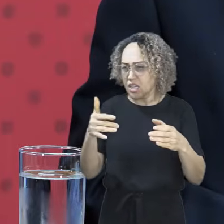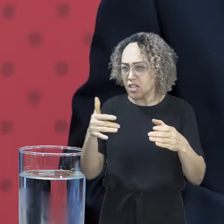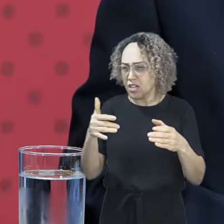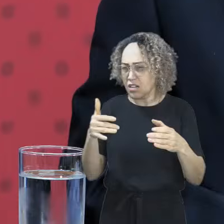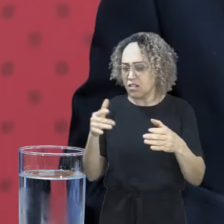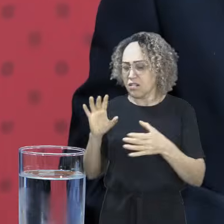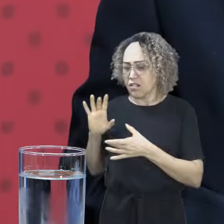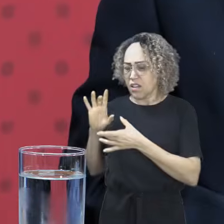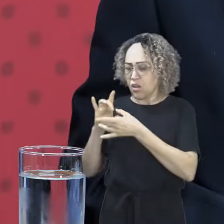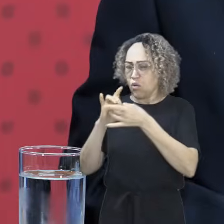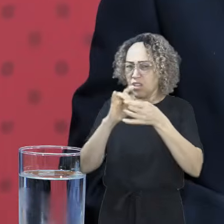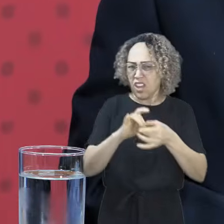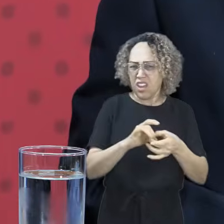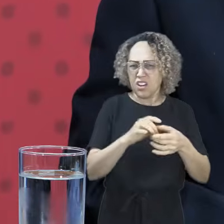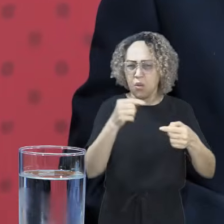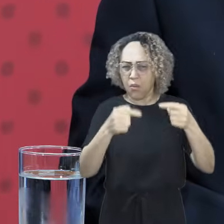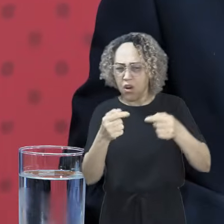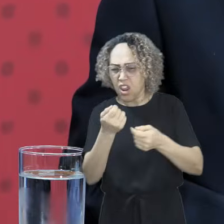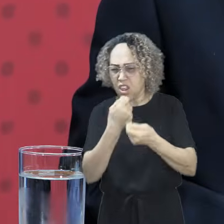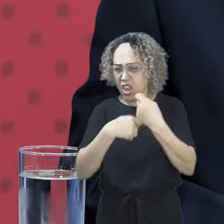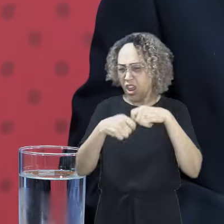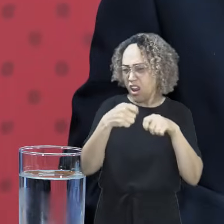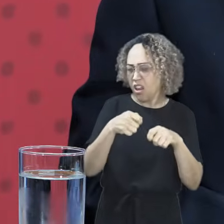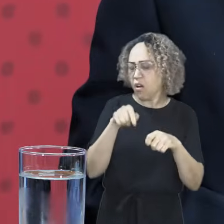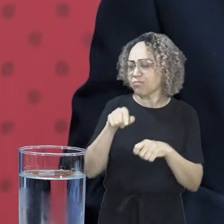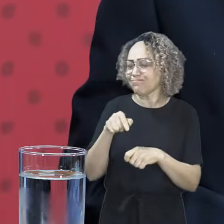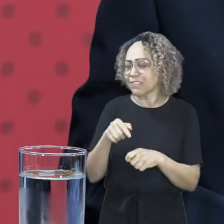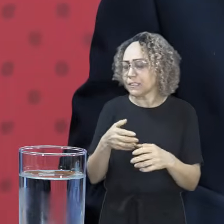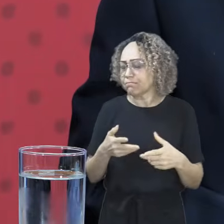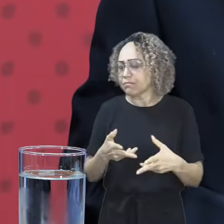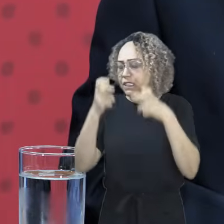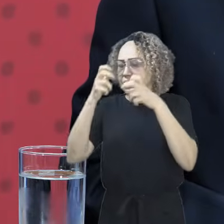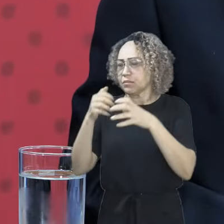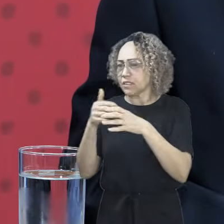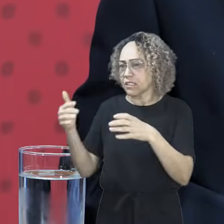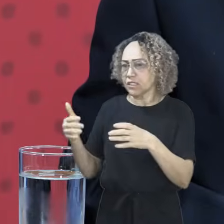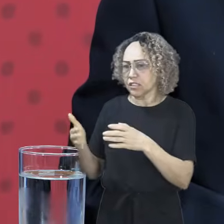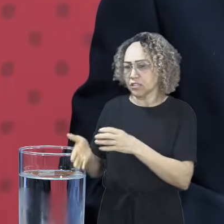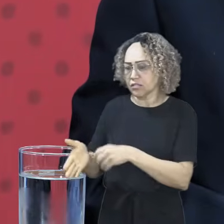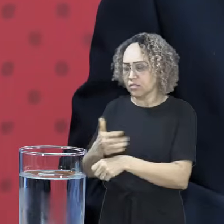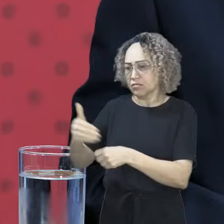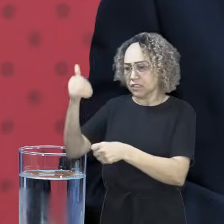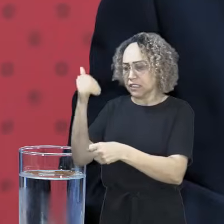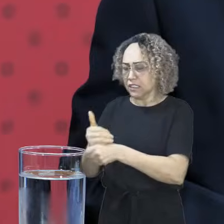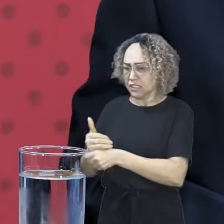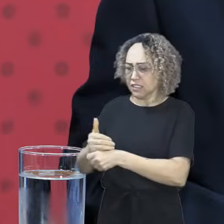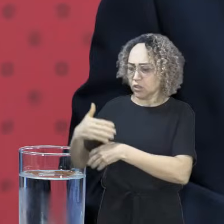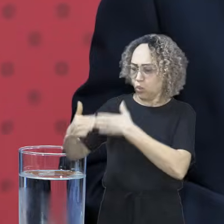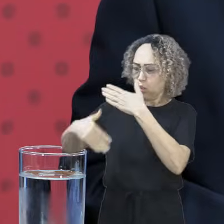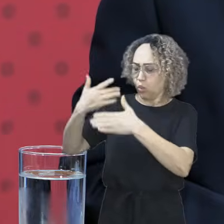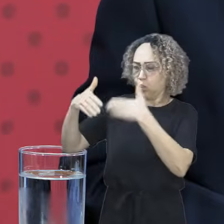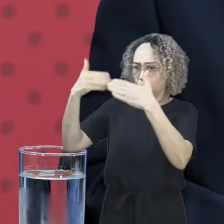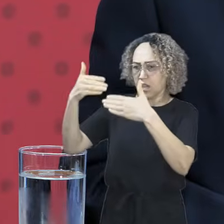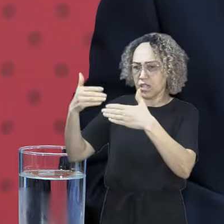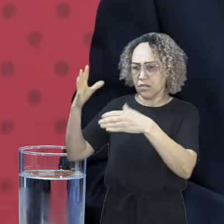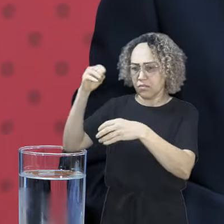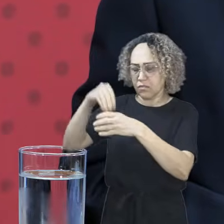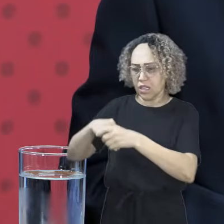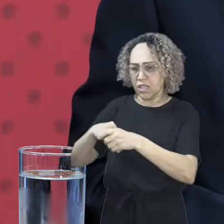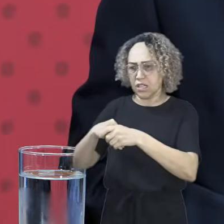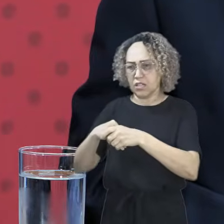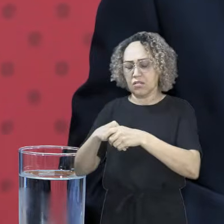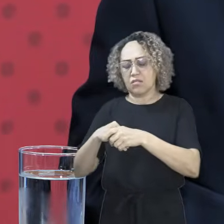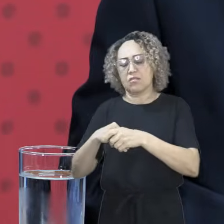fascista, o crescimento do fascismo nas organizações políticas de diversos países